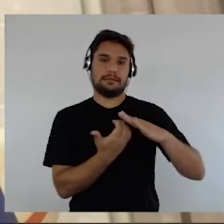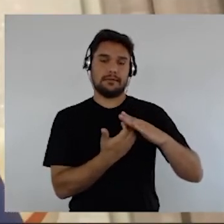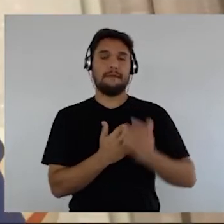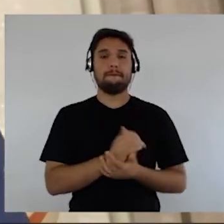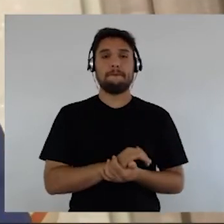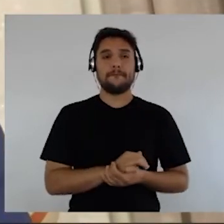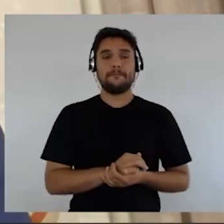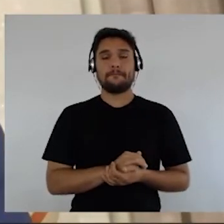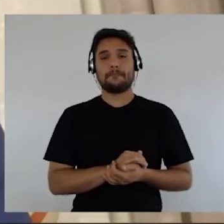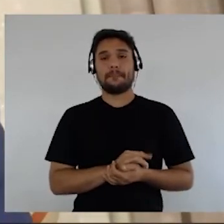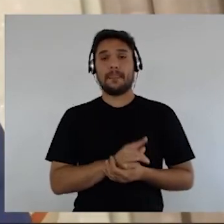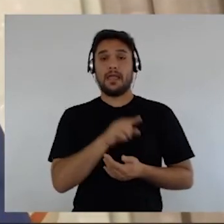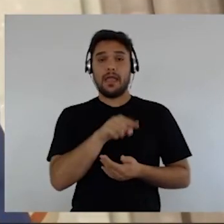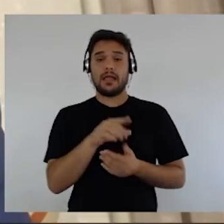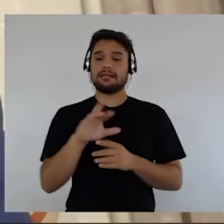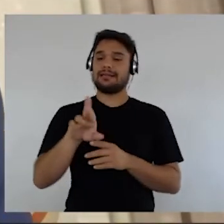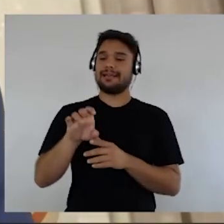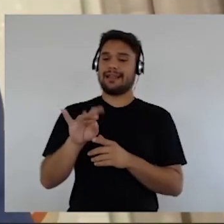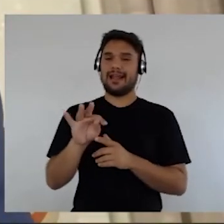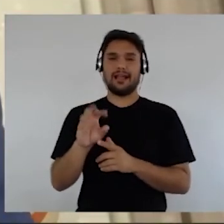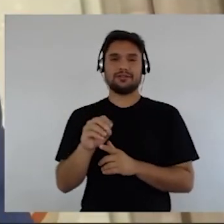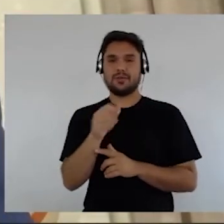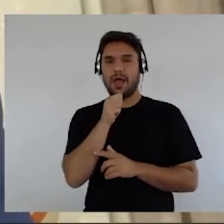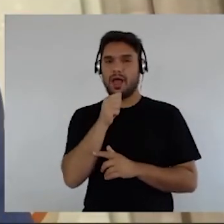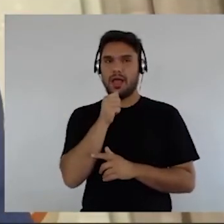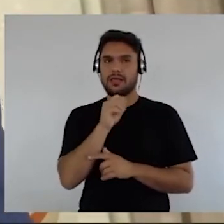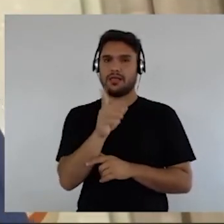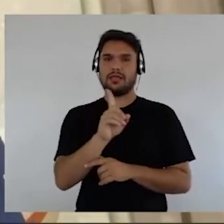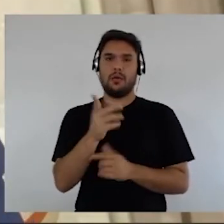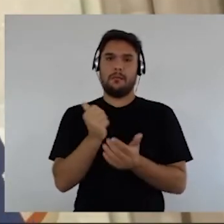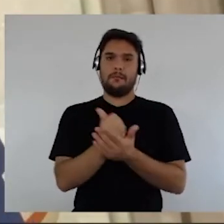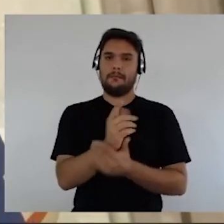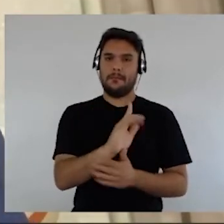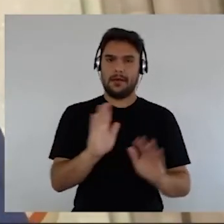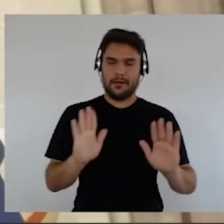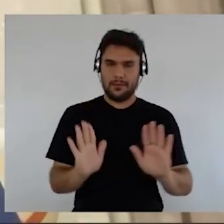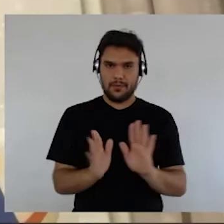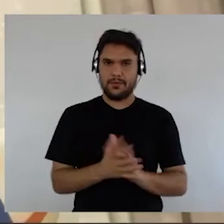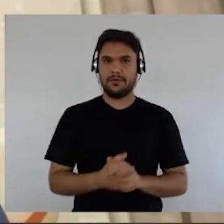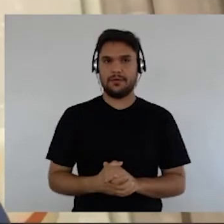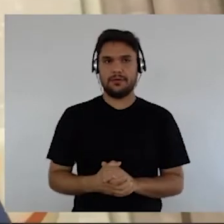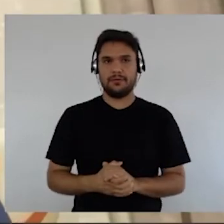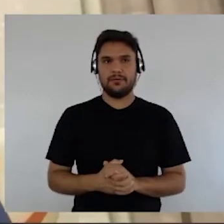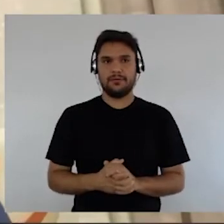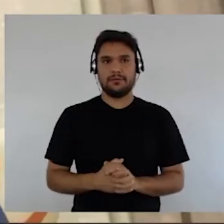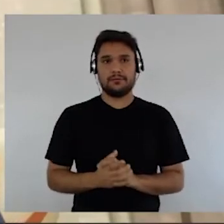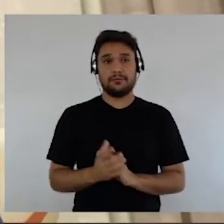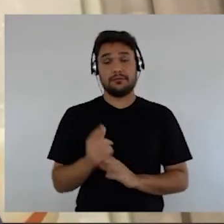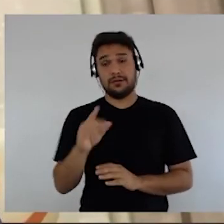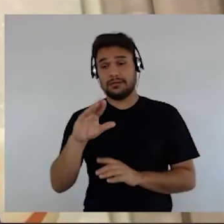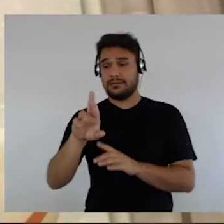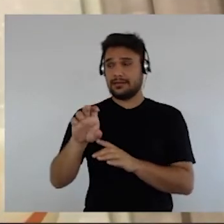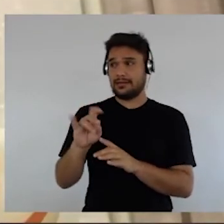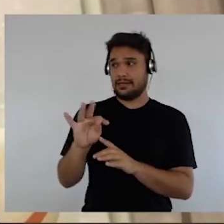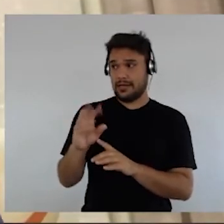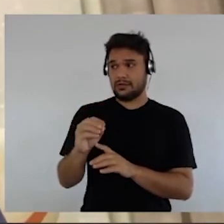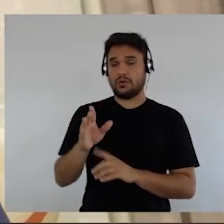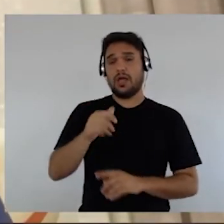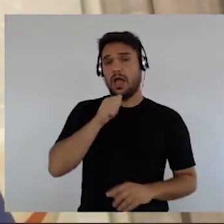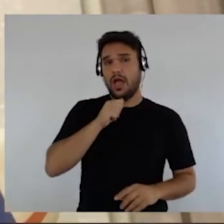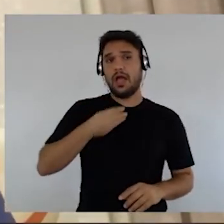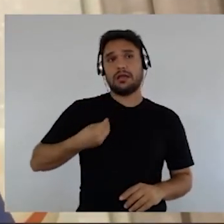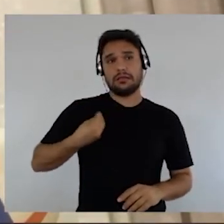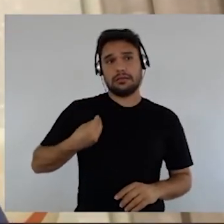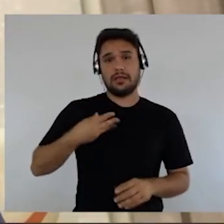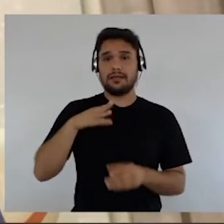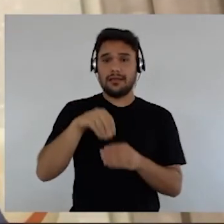Naturalmente que são aqueles créditos que não tiveram sido ainda quitados, né, e que são créditos existentes